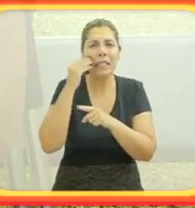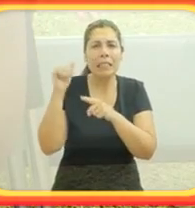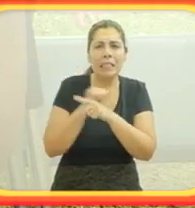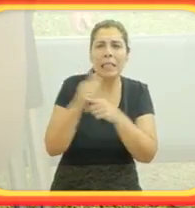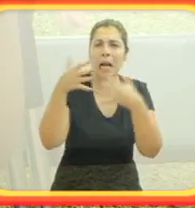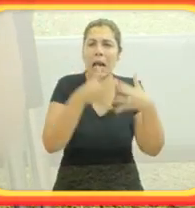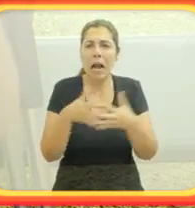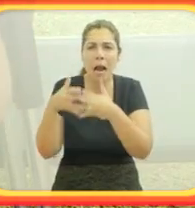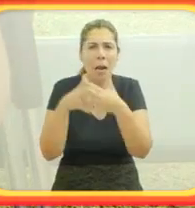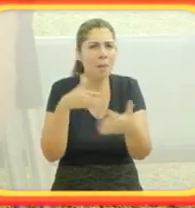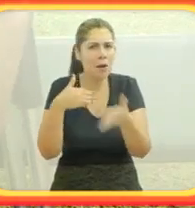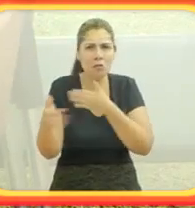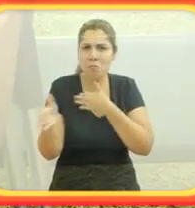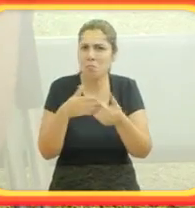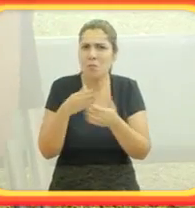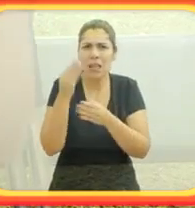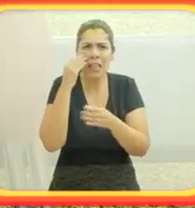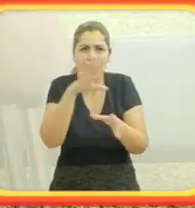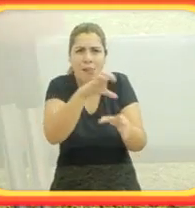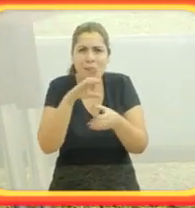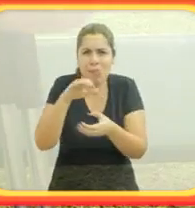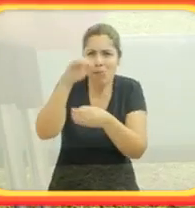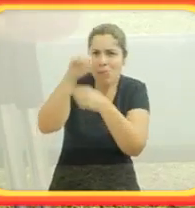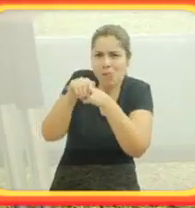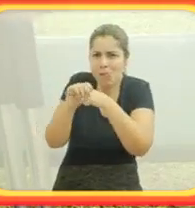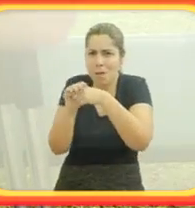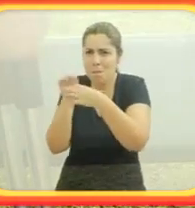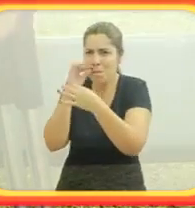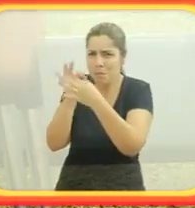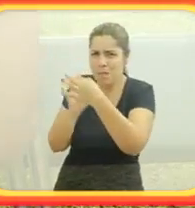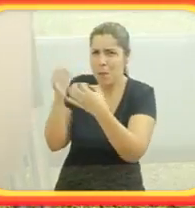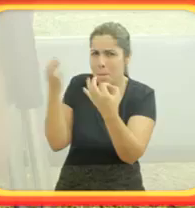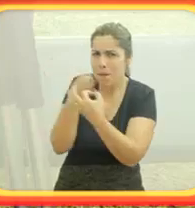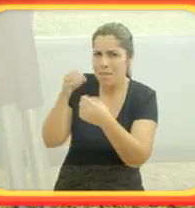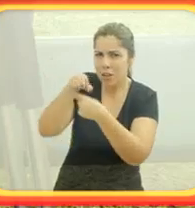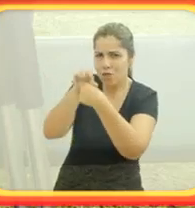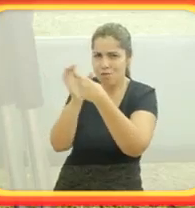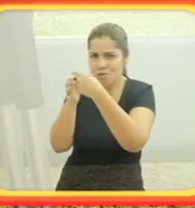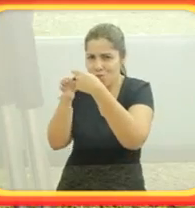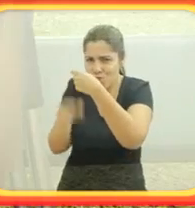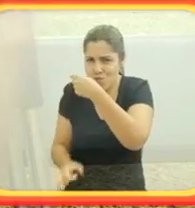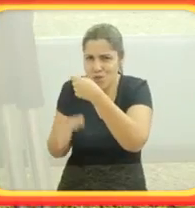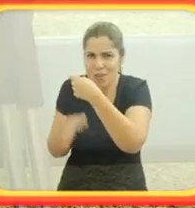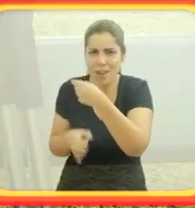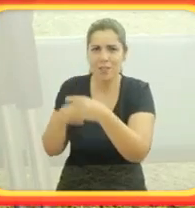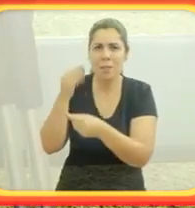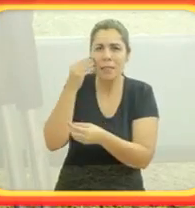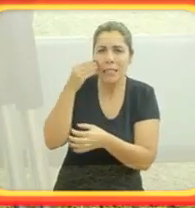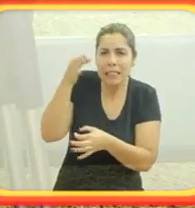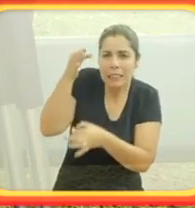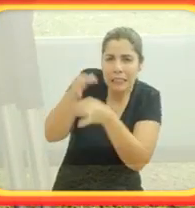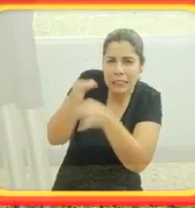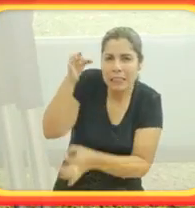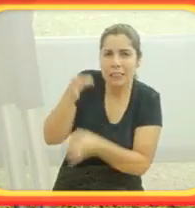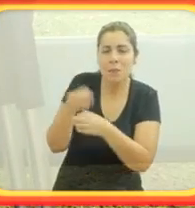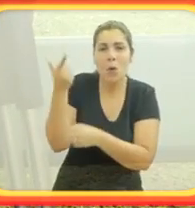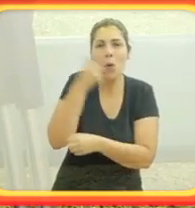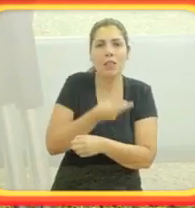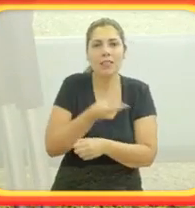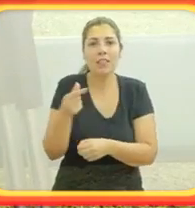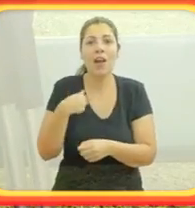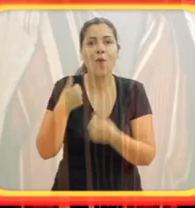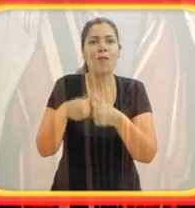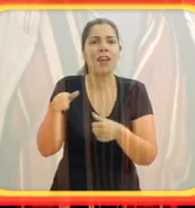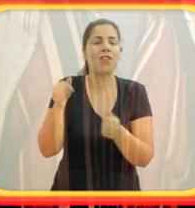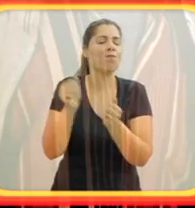e moldaram, uma borracharia de caminhão mesmo. E moldaram uma super borracha, uma torinha assim de borracha e colocaram na muleta para conseguir sair.